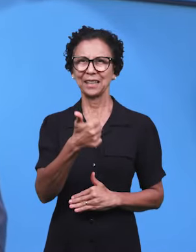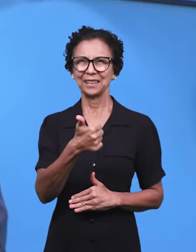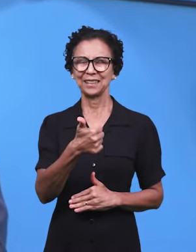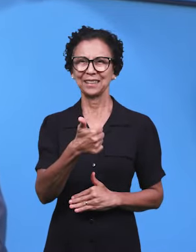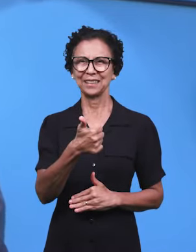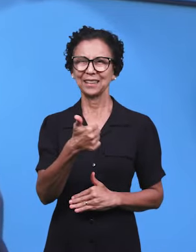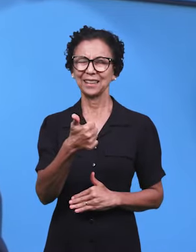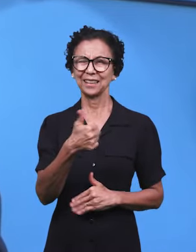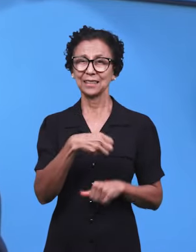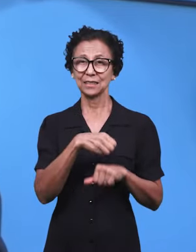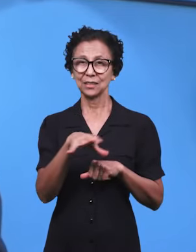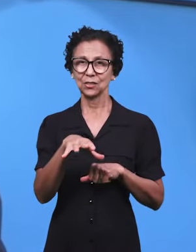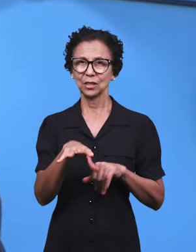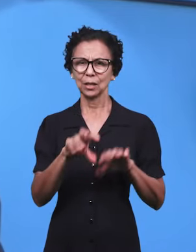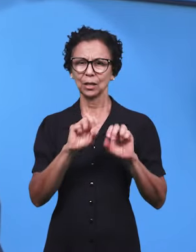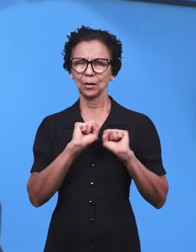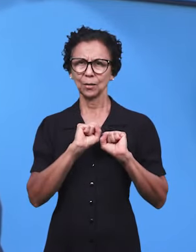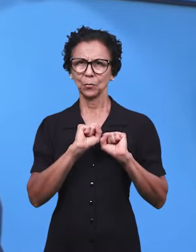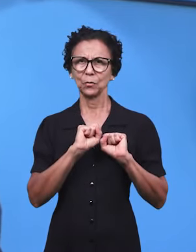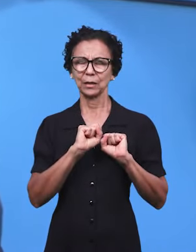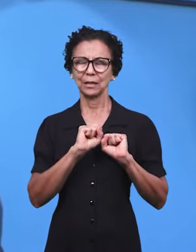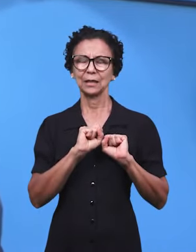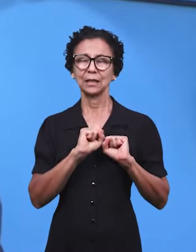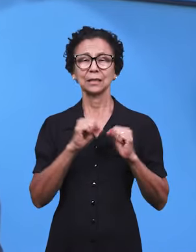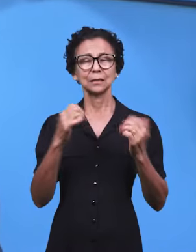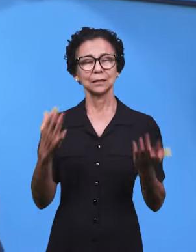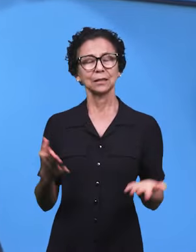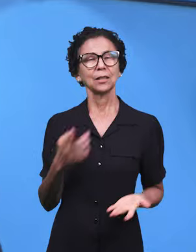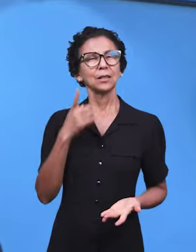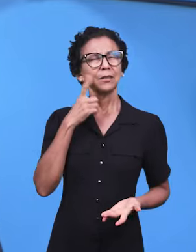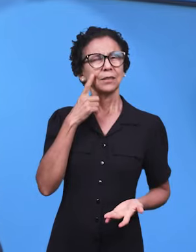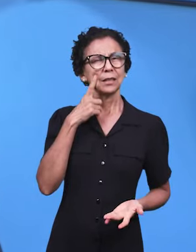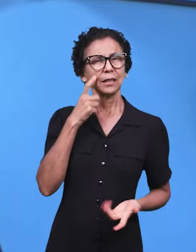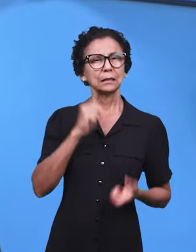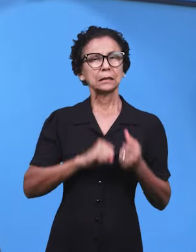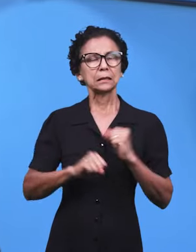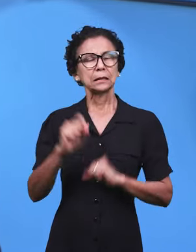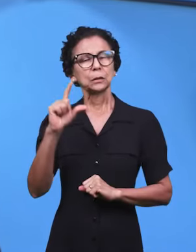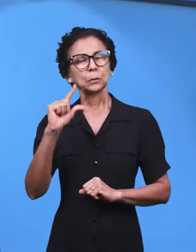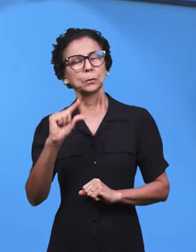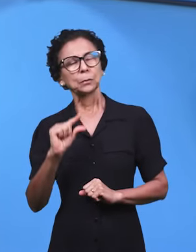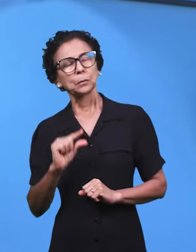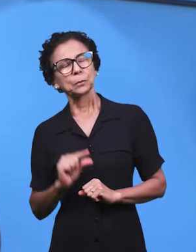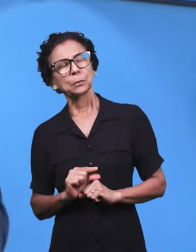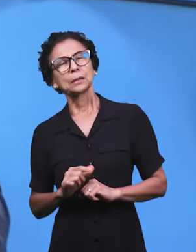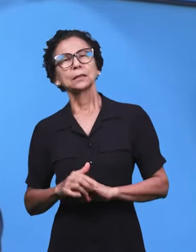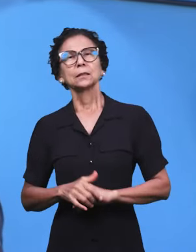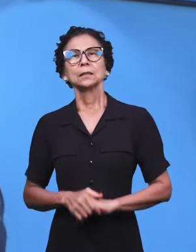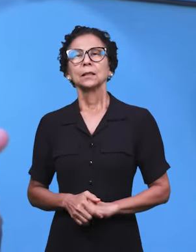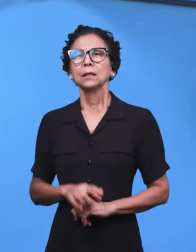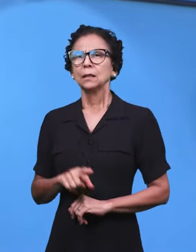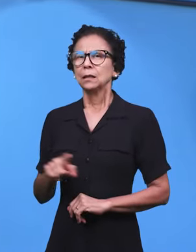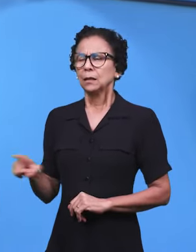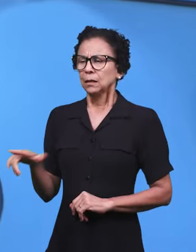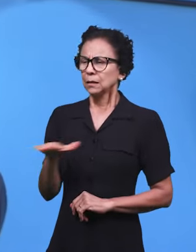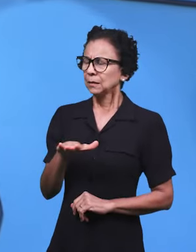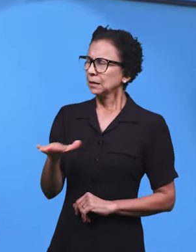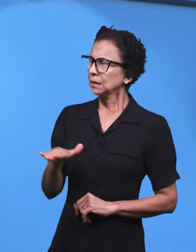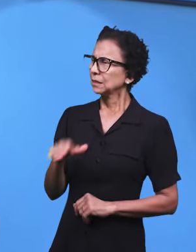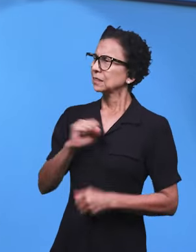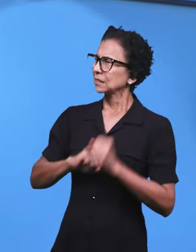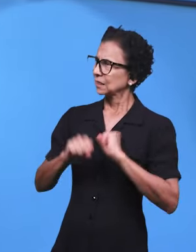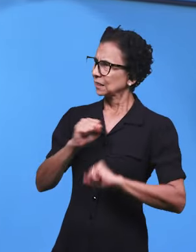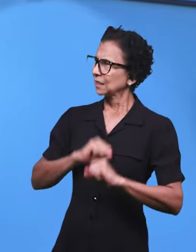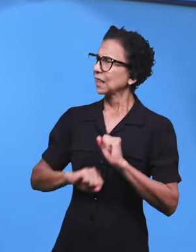dica, faça quando você estiver em crise de ansiedade, que eu tenho certeza, né, doutora, que vai dar muito certo. Com certeza. Agora, doutora, crianças